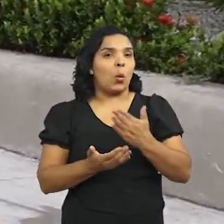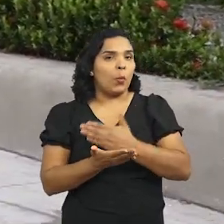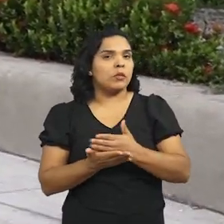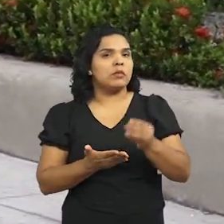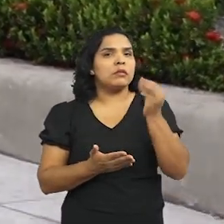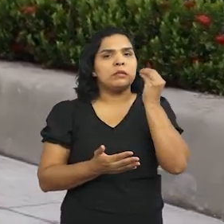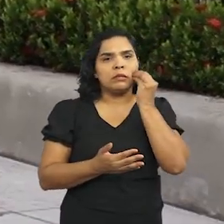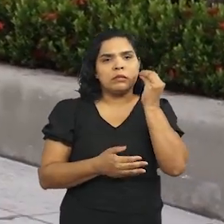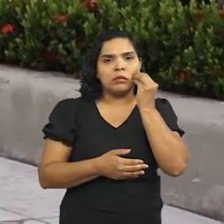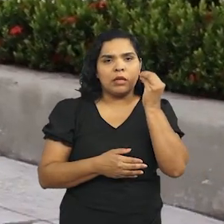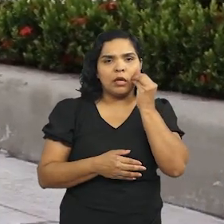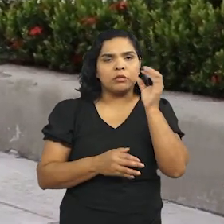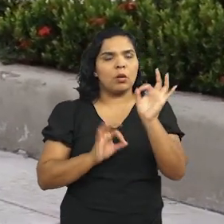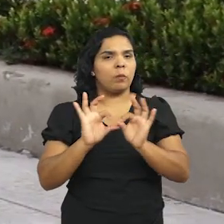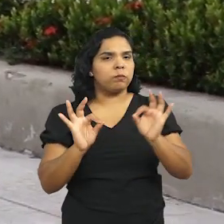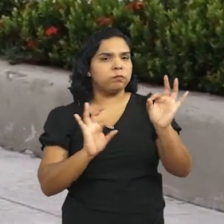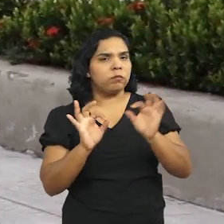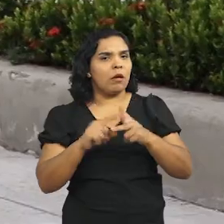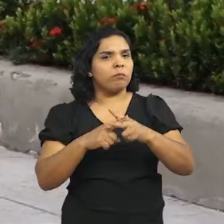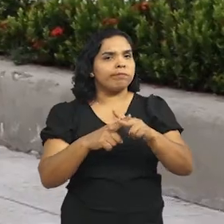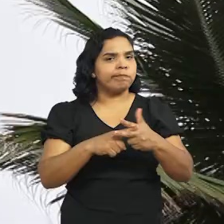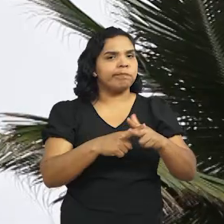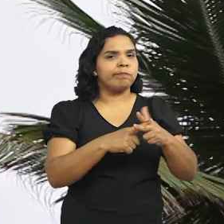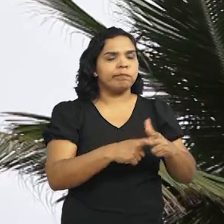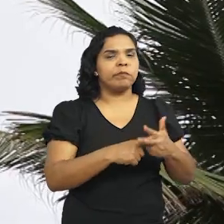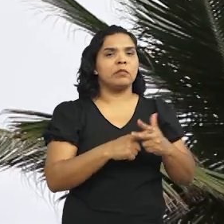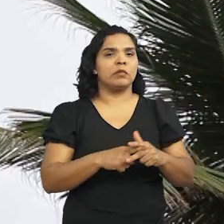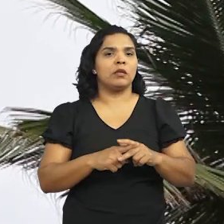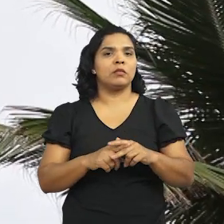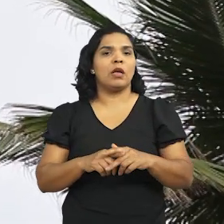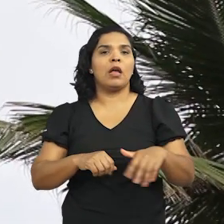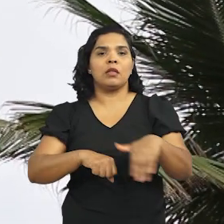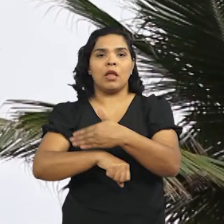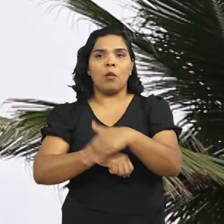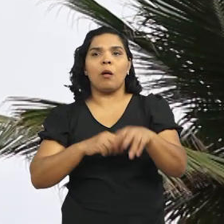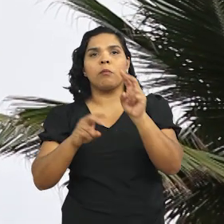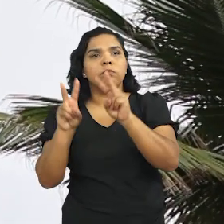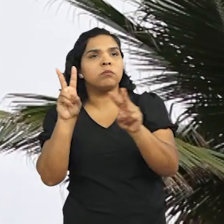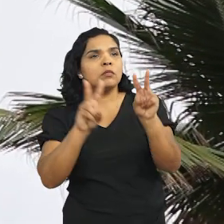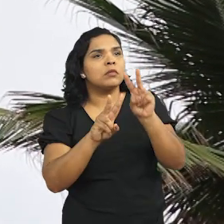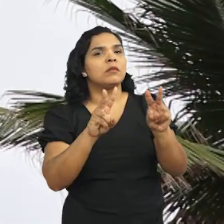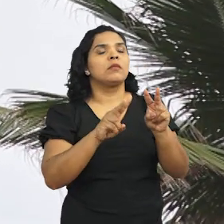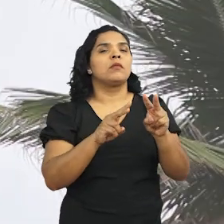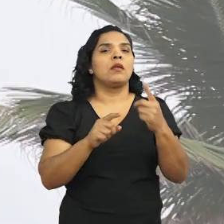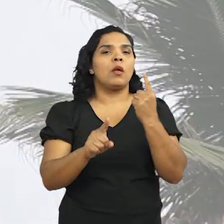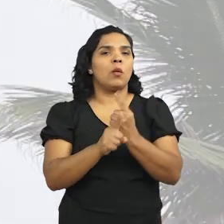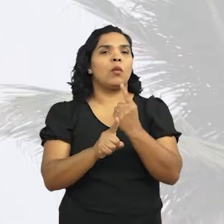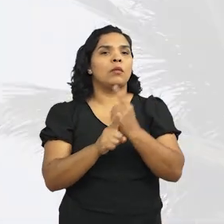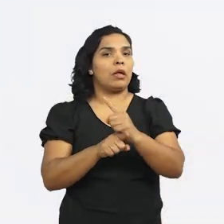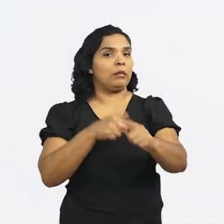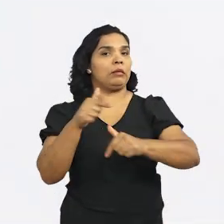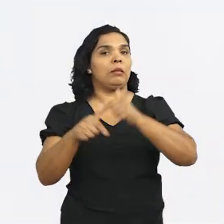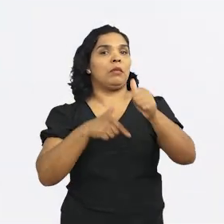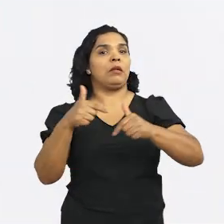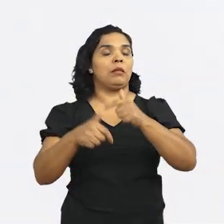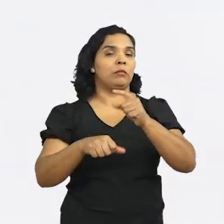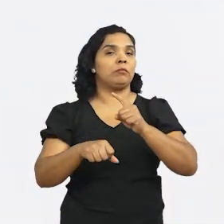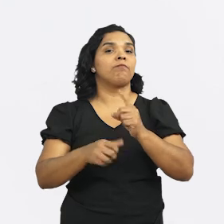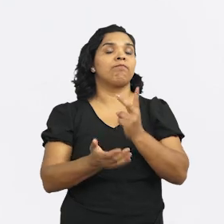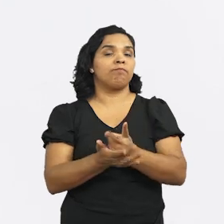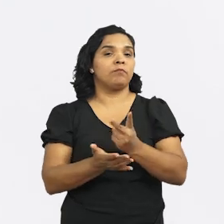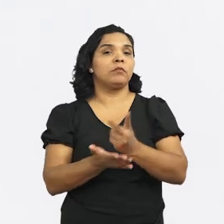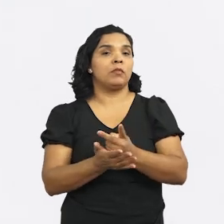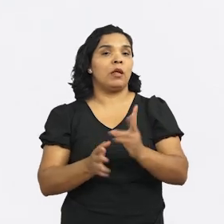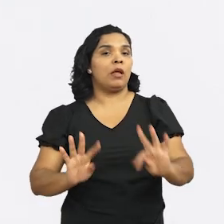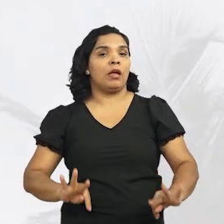atualmente em fase de testes e calibração dos equipamentos. Pelas ruas, já é possível encontrar os monitores ali trabalhando o tempo